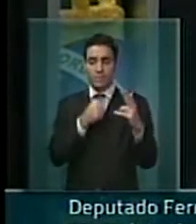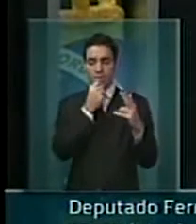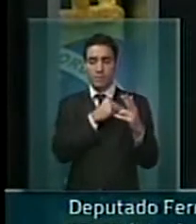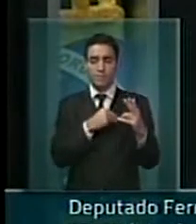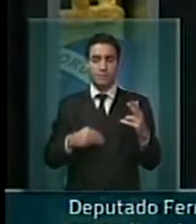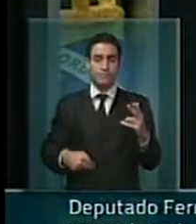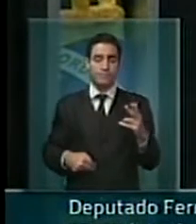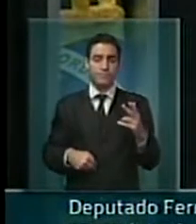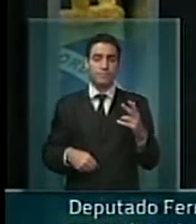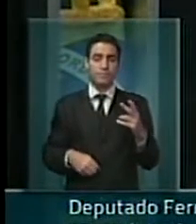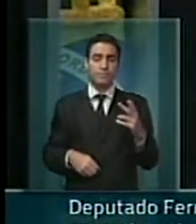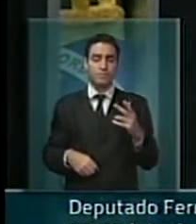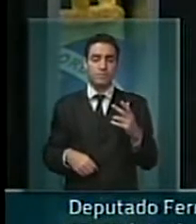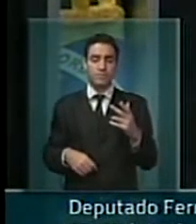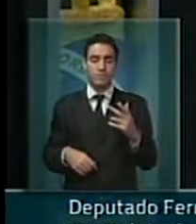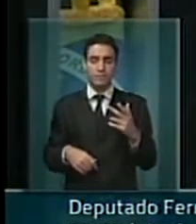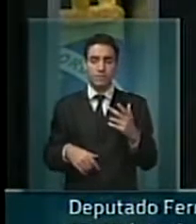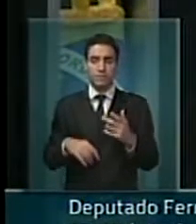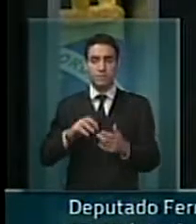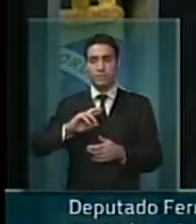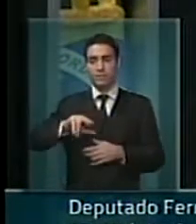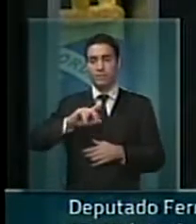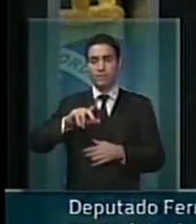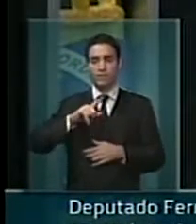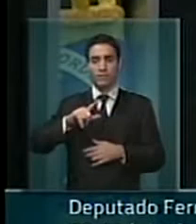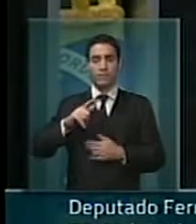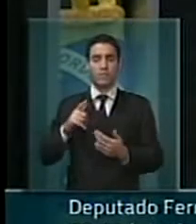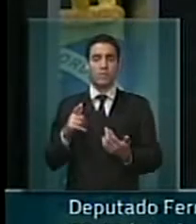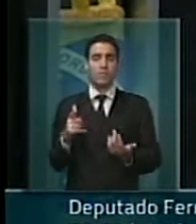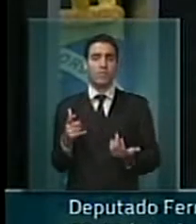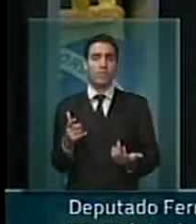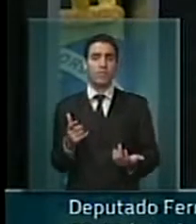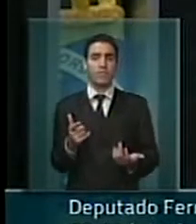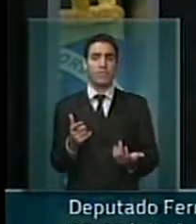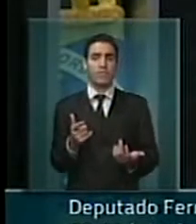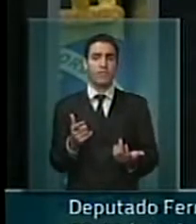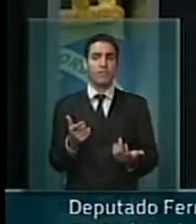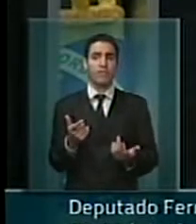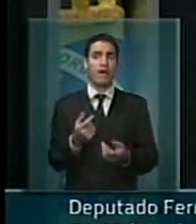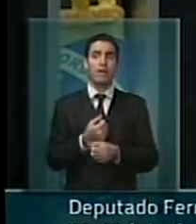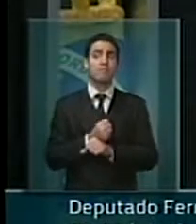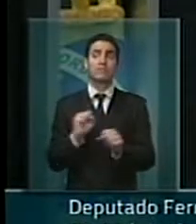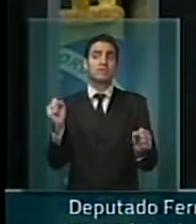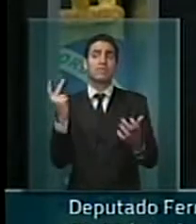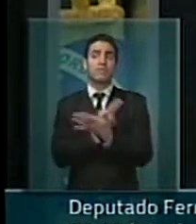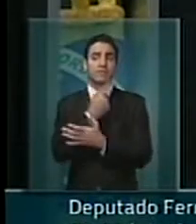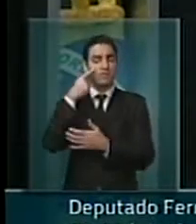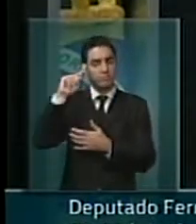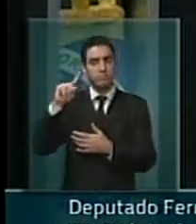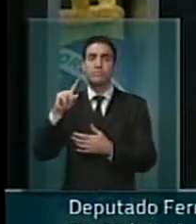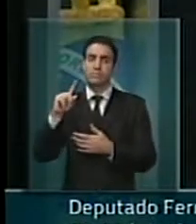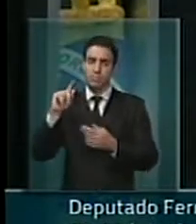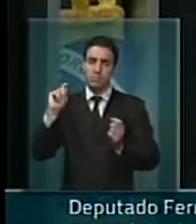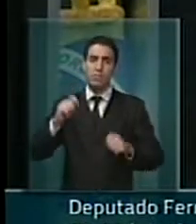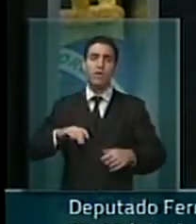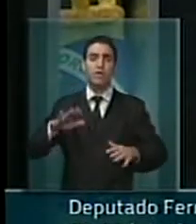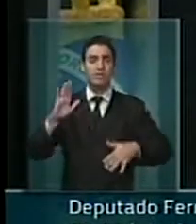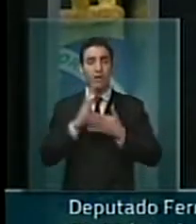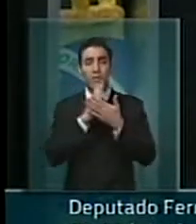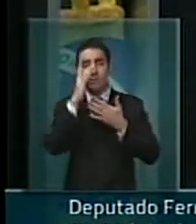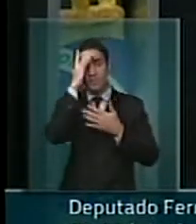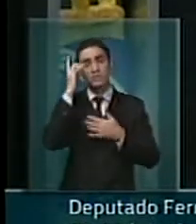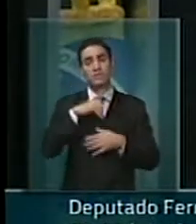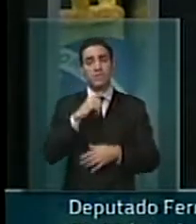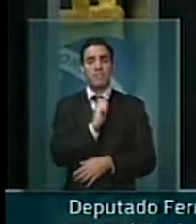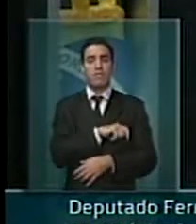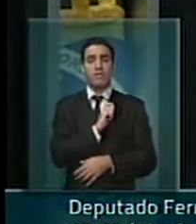ministro, não está absolutamente invulnerável às fraudes ou até às maldades que